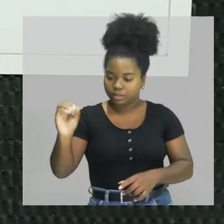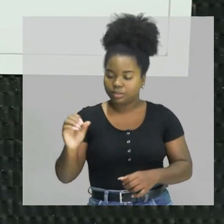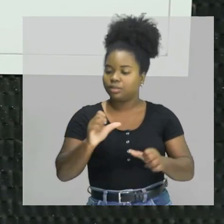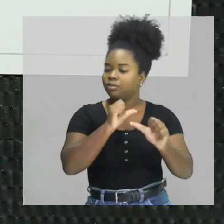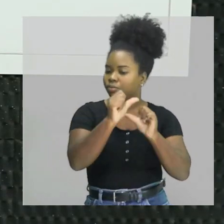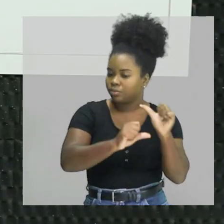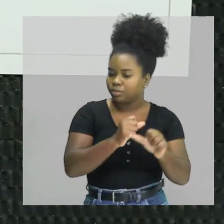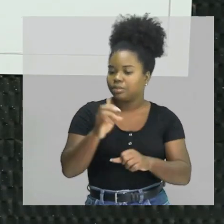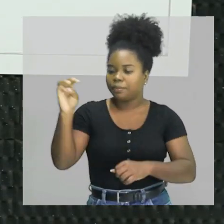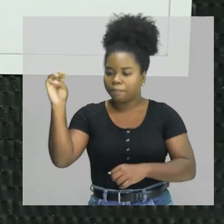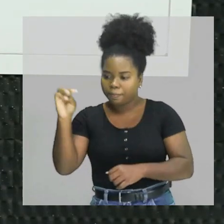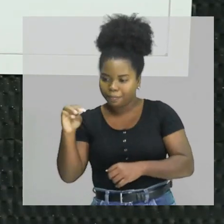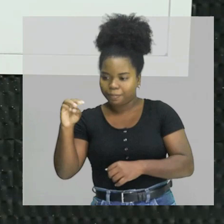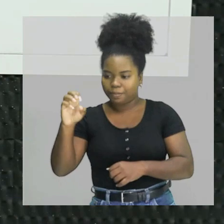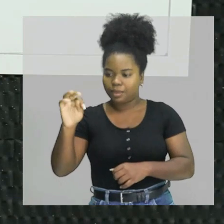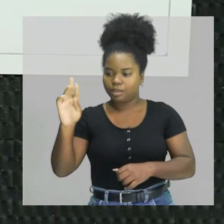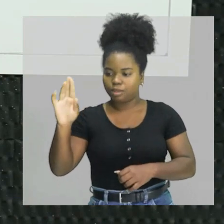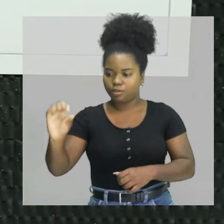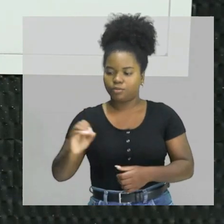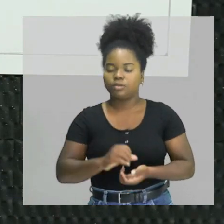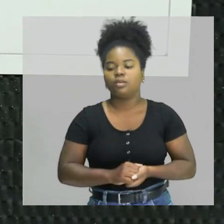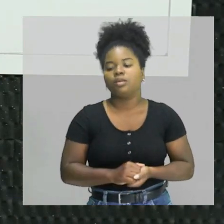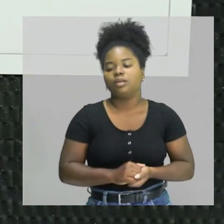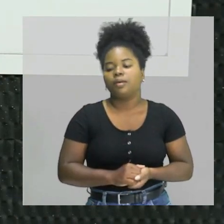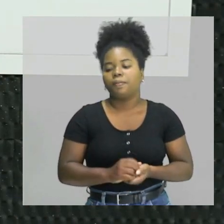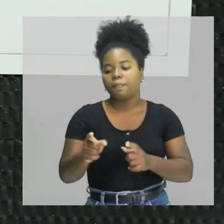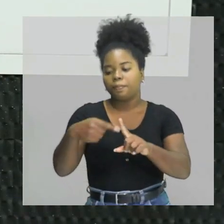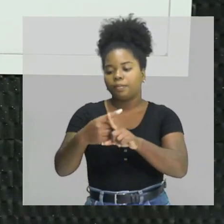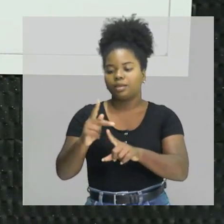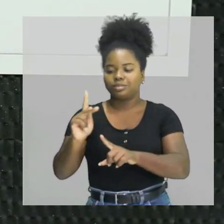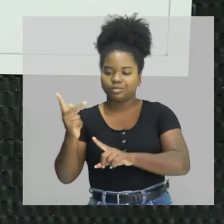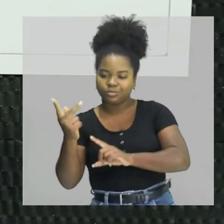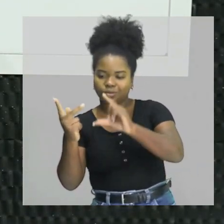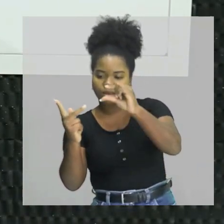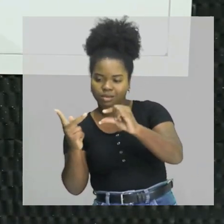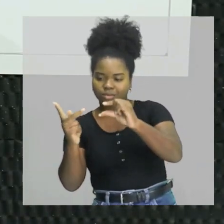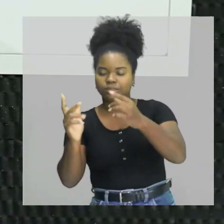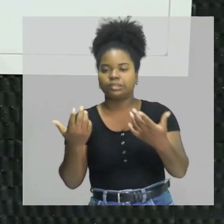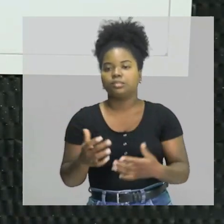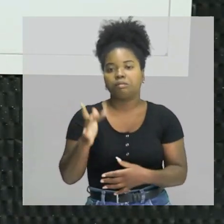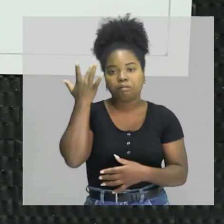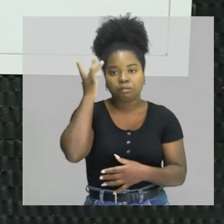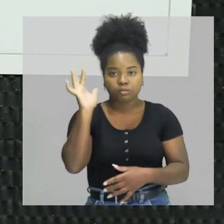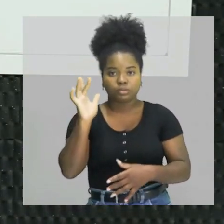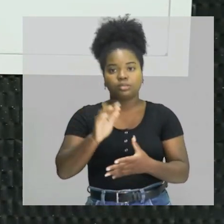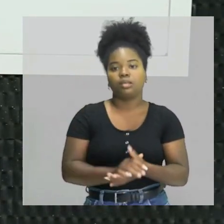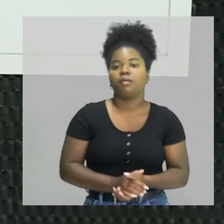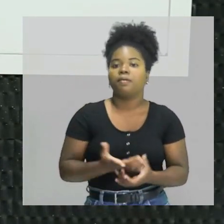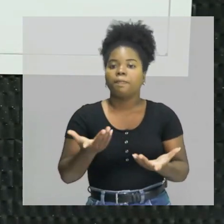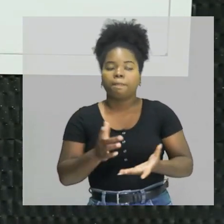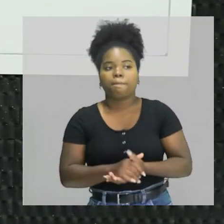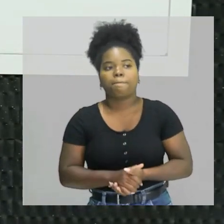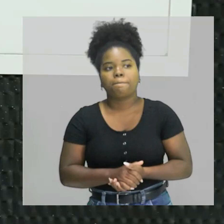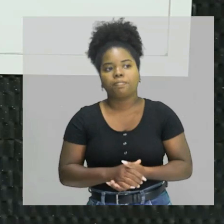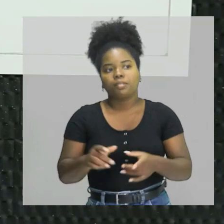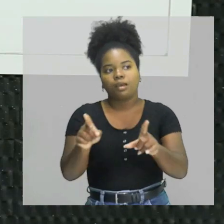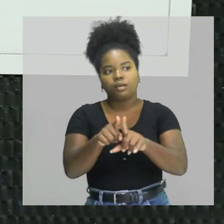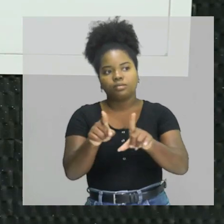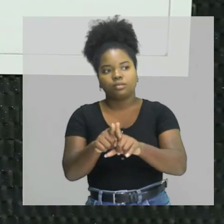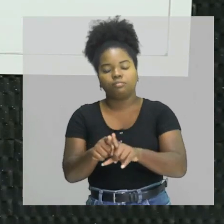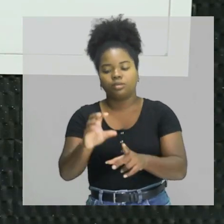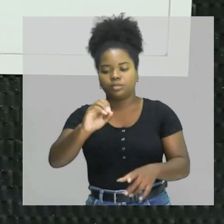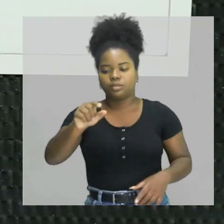em metros, mais o Hzinho, que eu não sei quem é, mais o